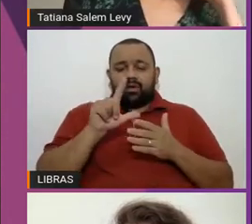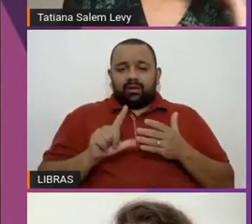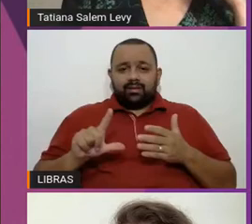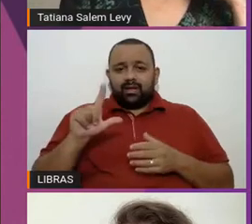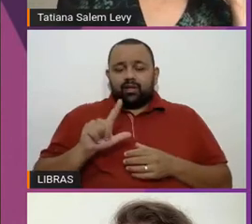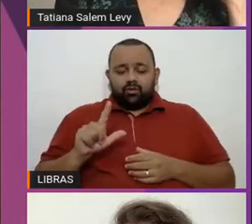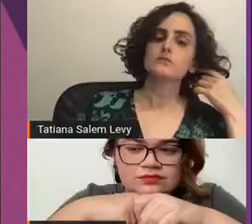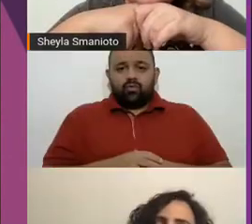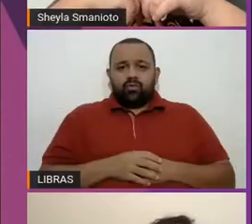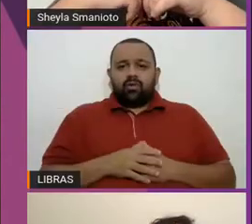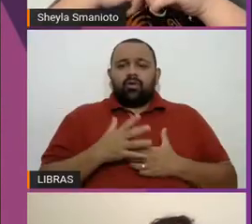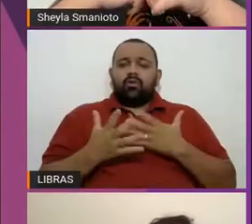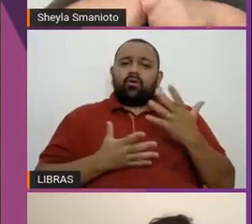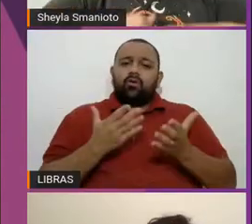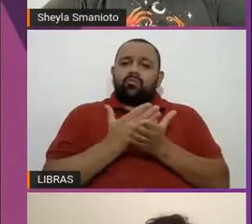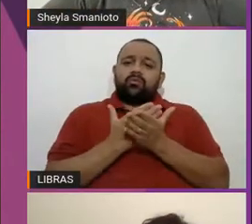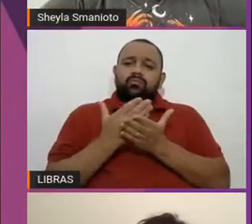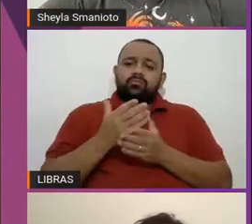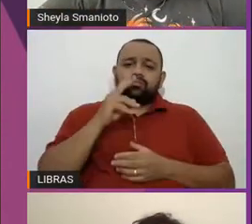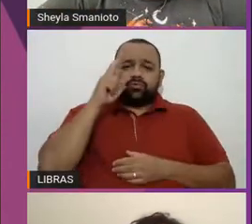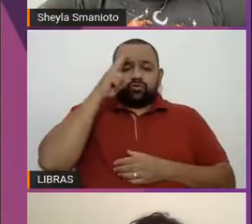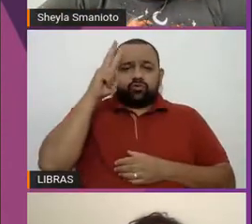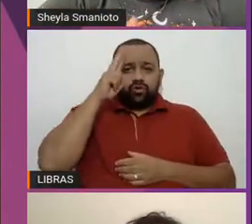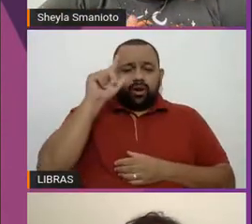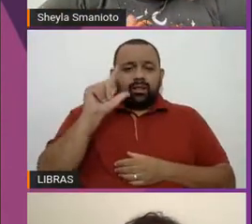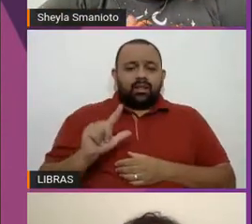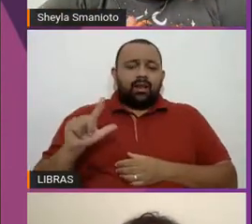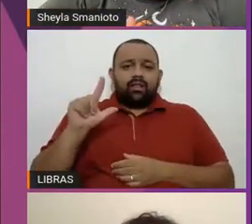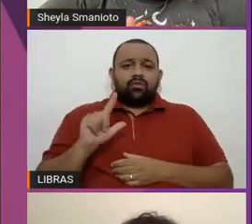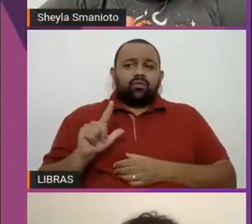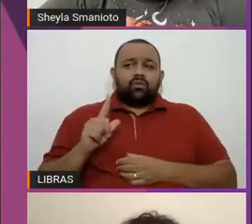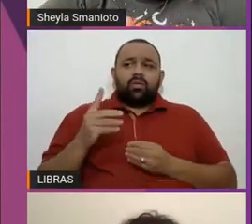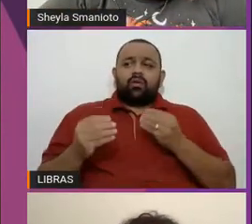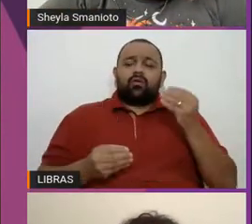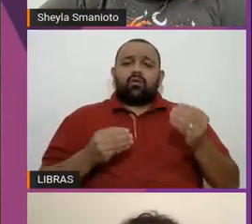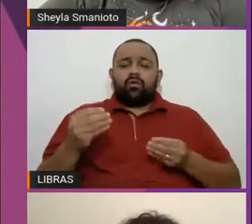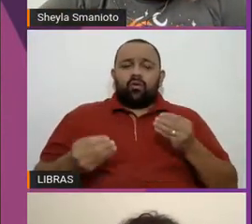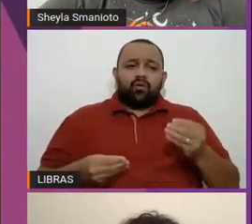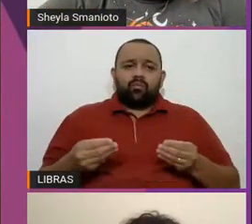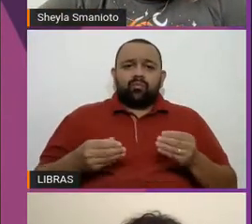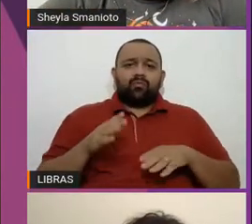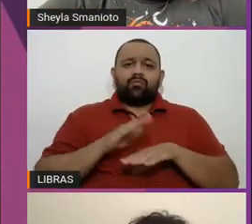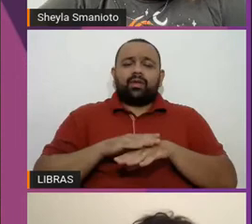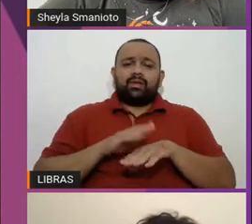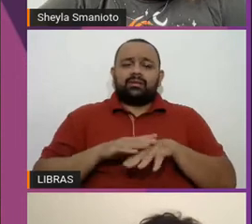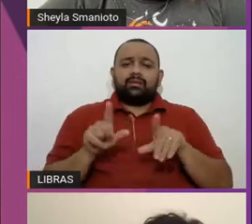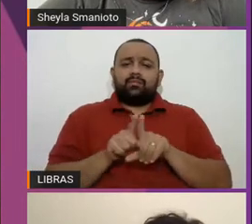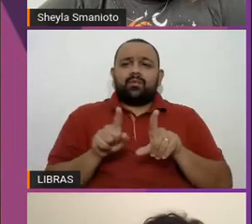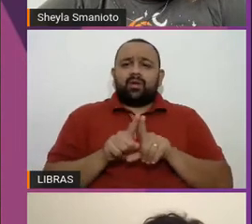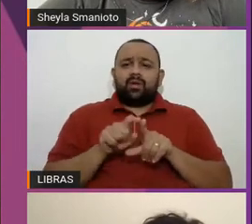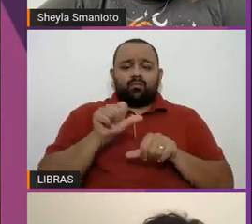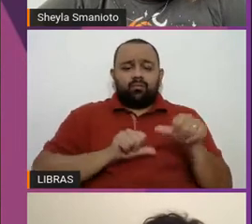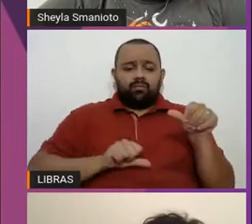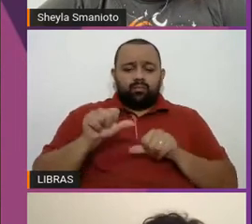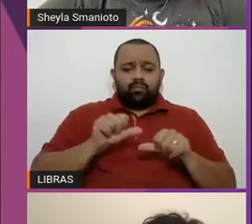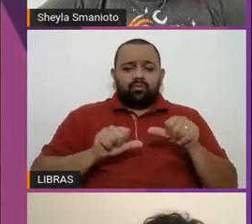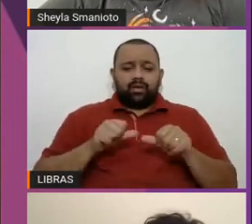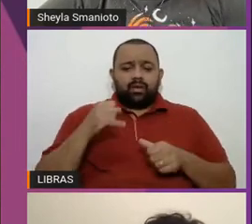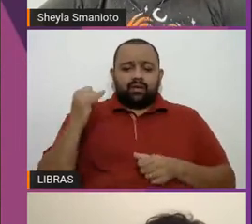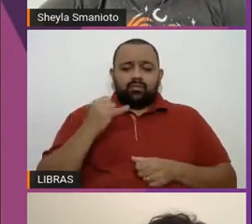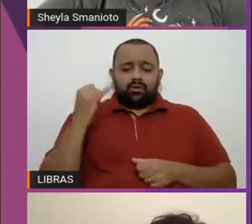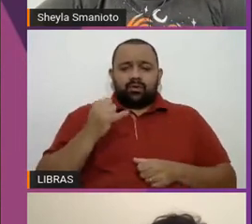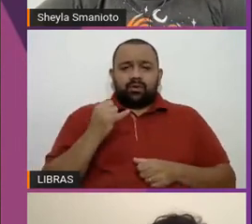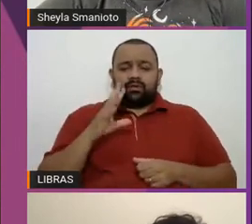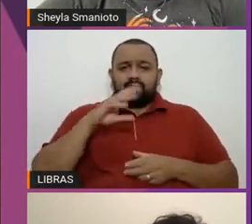como é que é na história da literatura como é que foi esse banco é transformações importantes